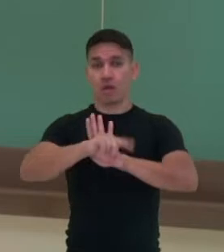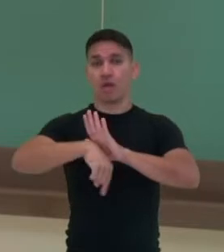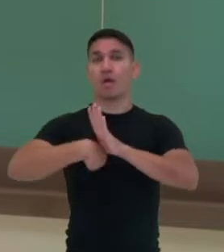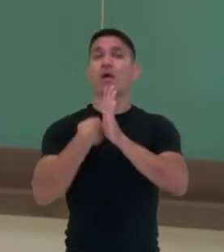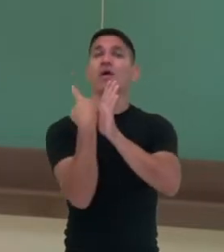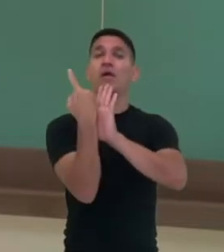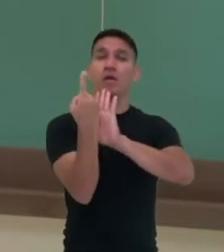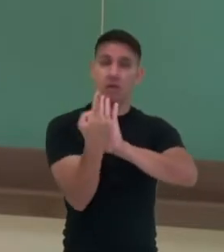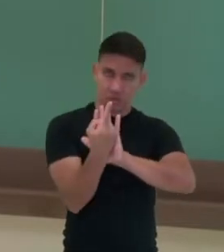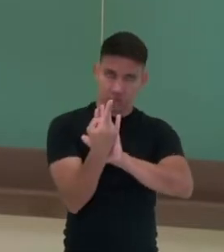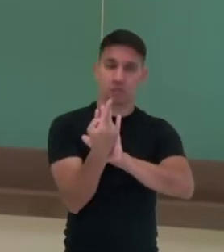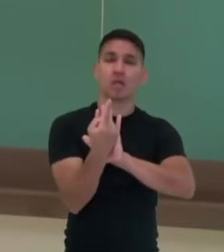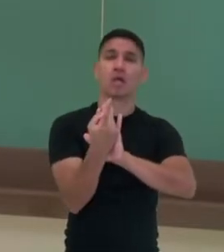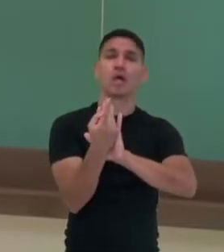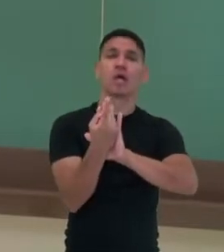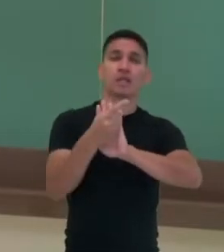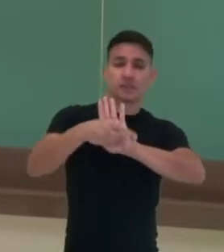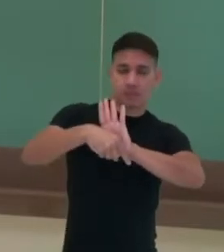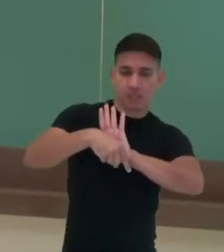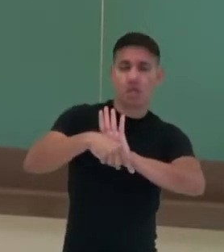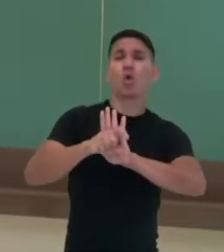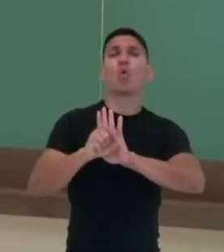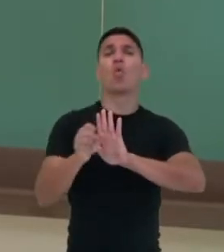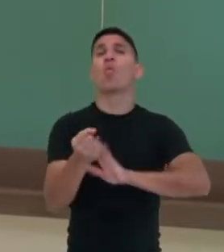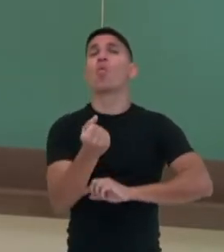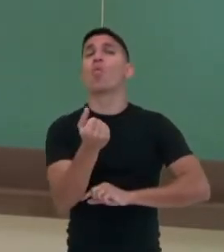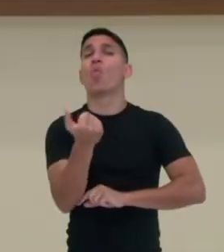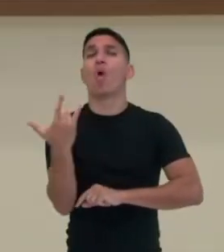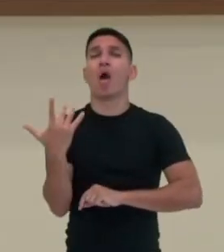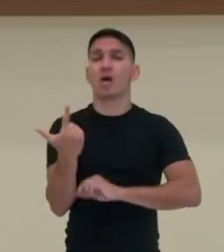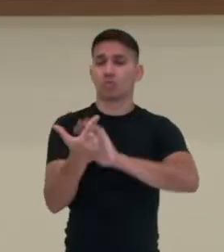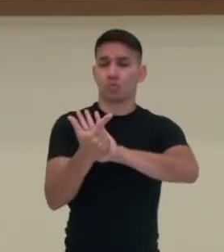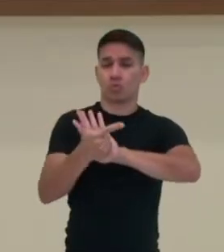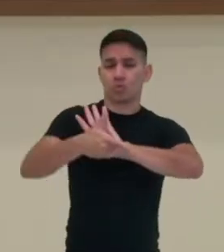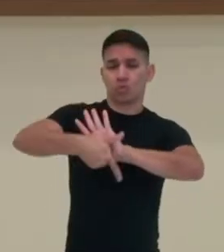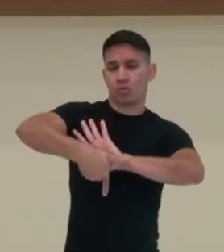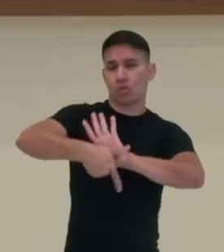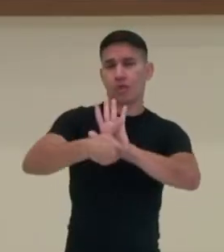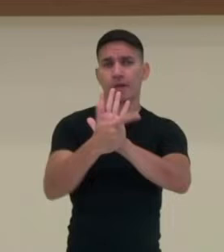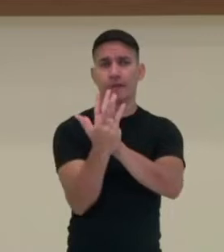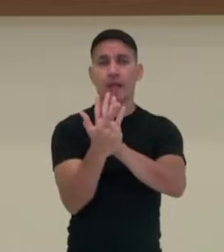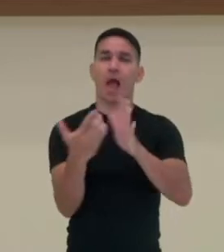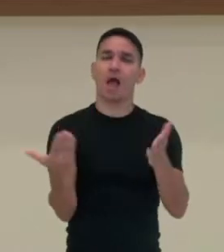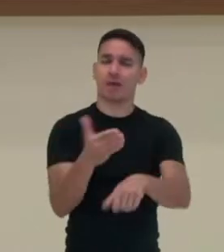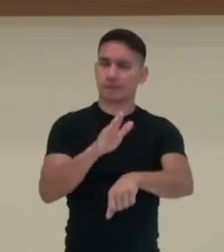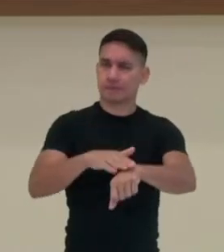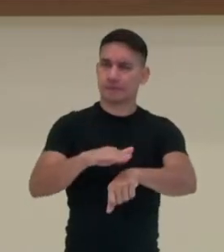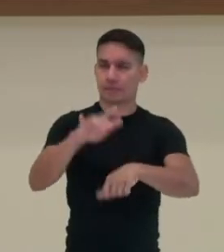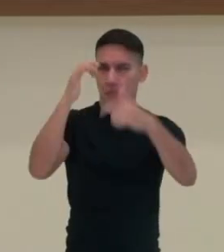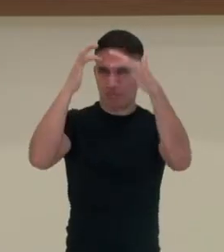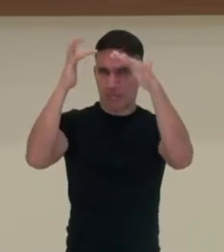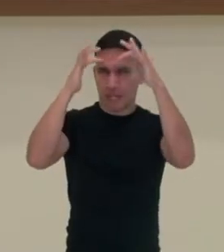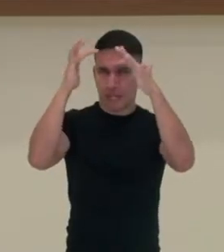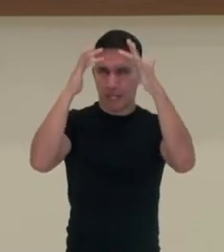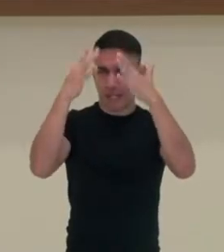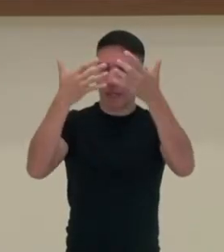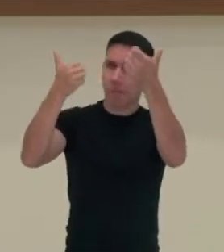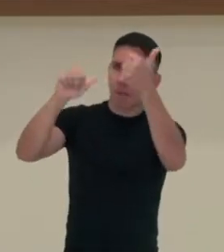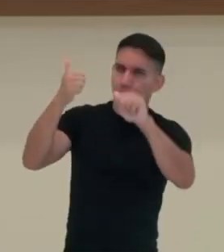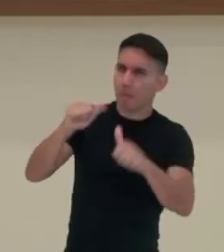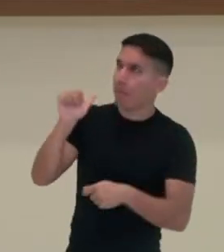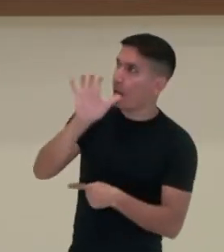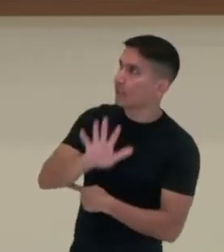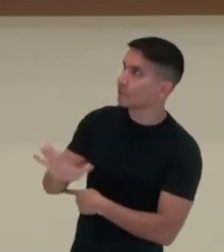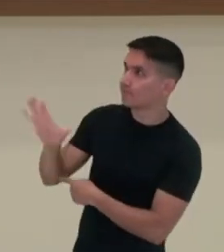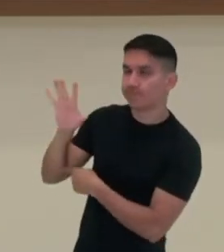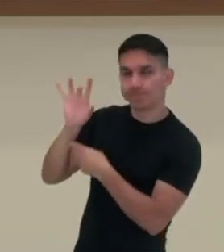grande gira quantos graus? Então, agora, né, vou deixar um tempinho aí para vocês pensarem, analisem,